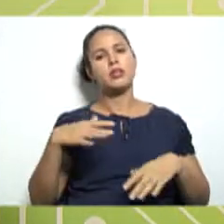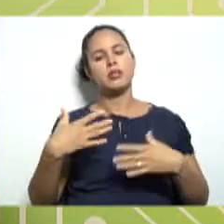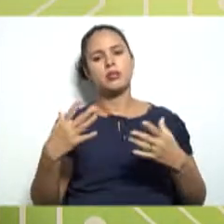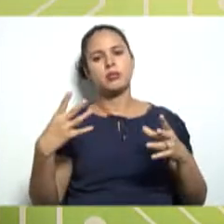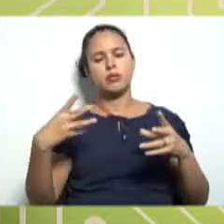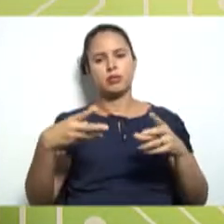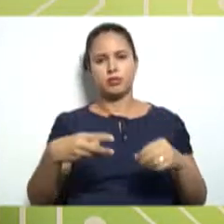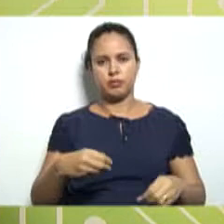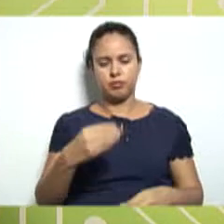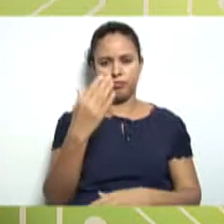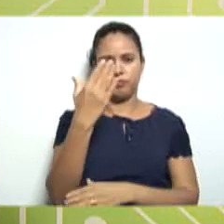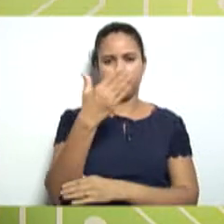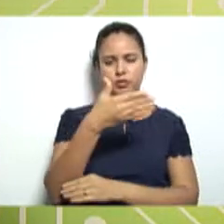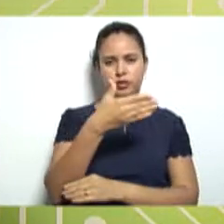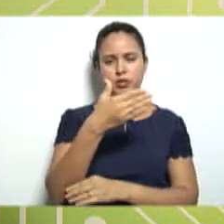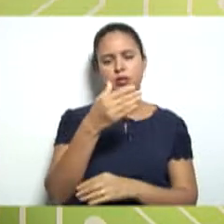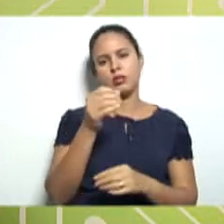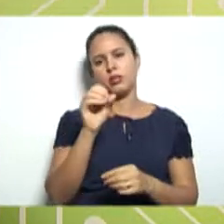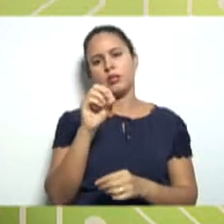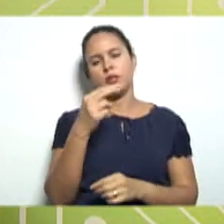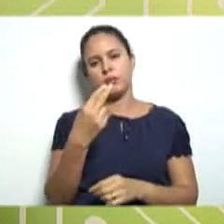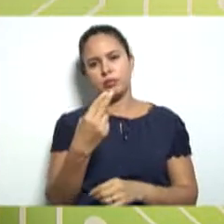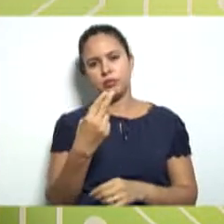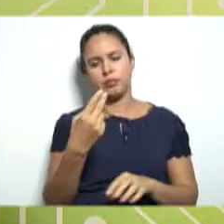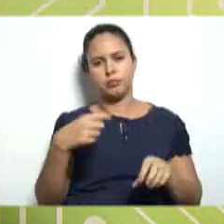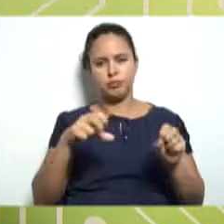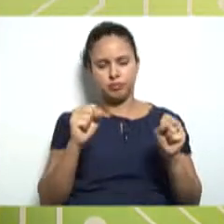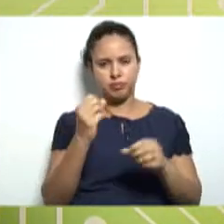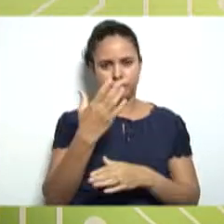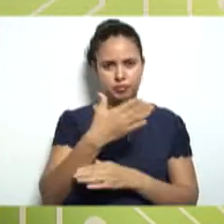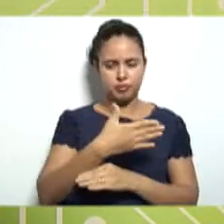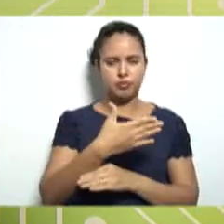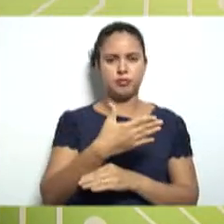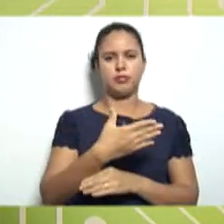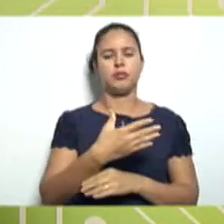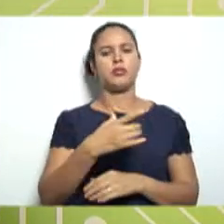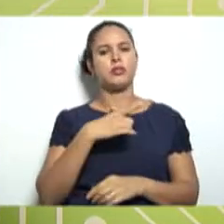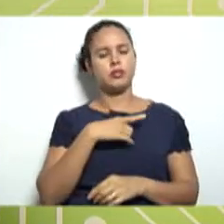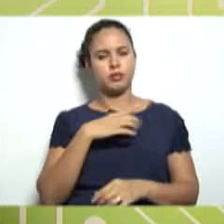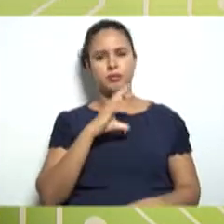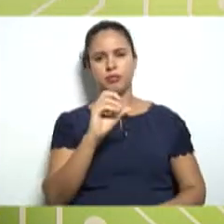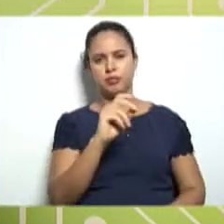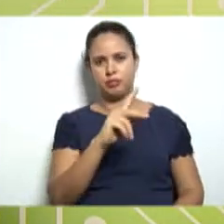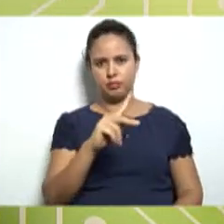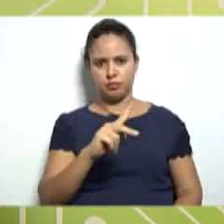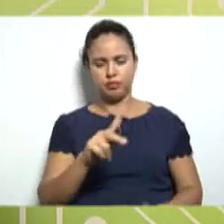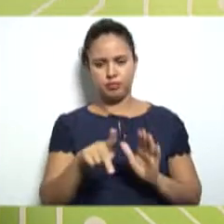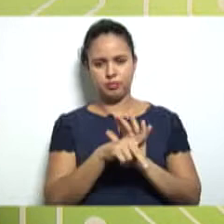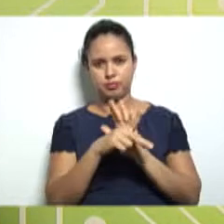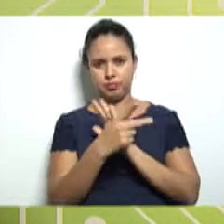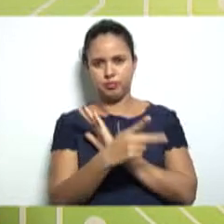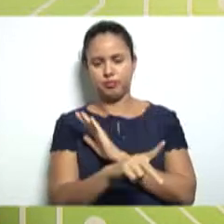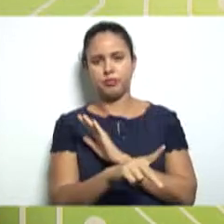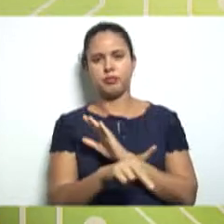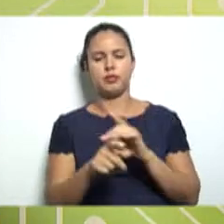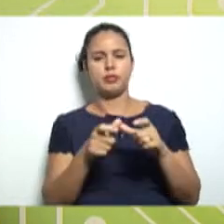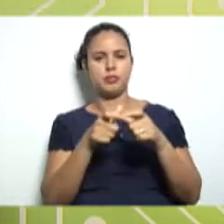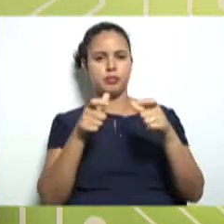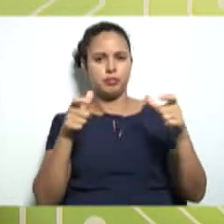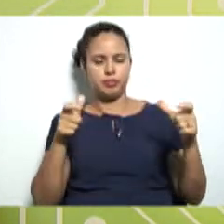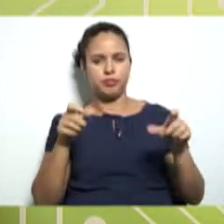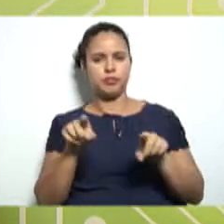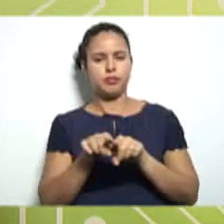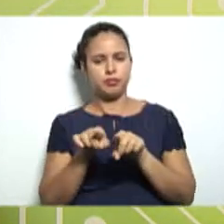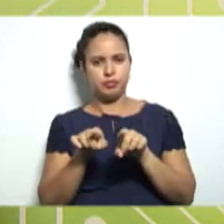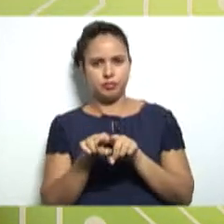dessa forma de transporte de passageiros individuais. E a gente vê crescendo no setor de transporte de cargas o número também